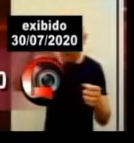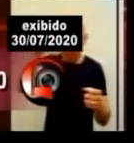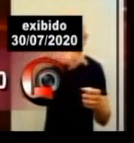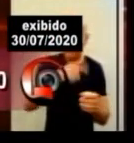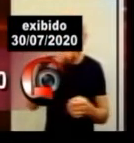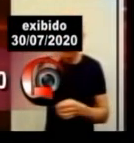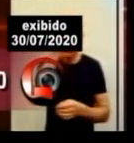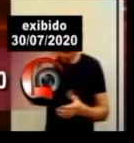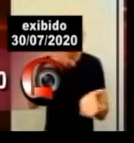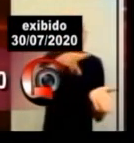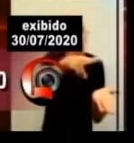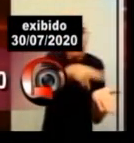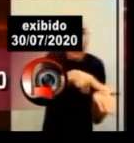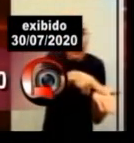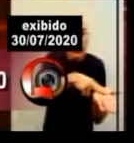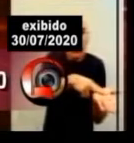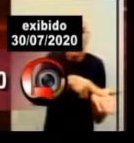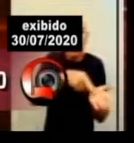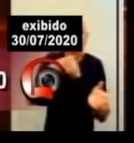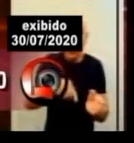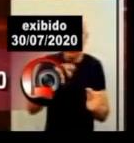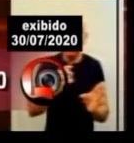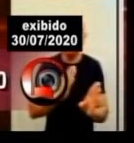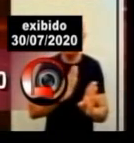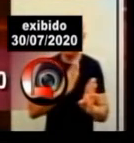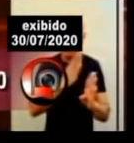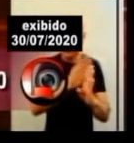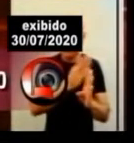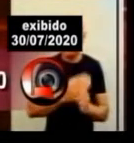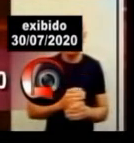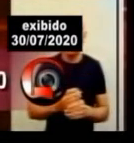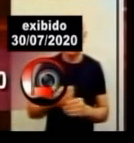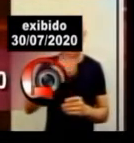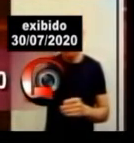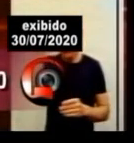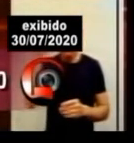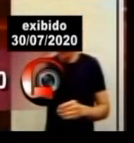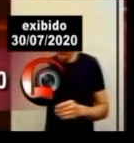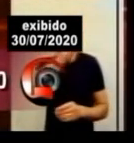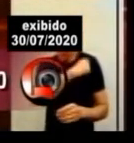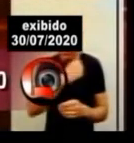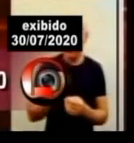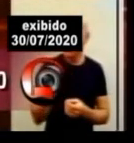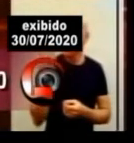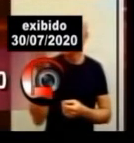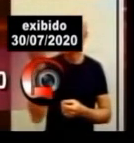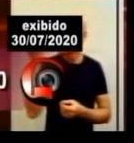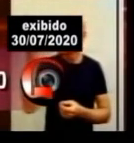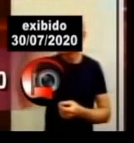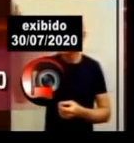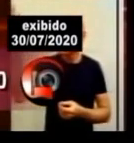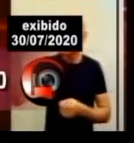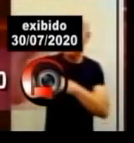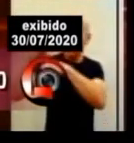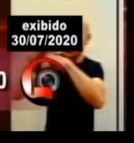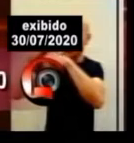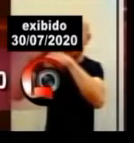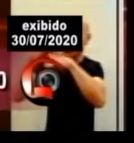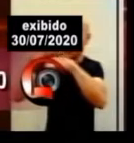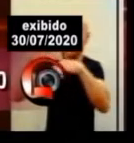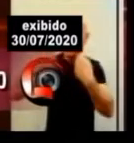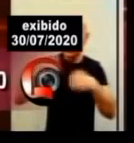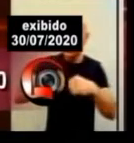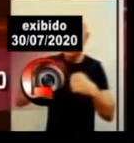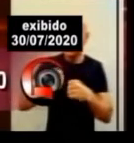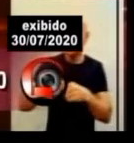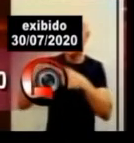base, principalmente. Então, pacientes de Rio Preto que foram viajar por alguma necessidade para algum outro lugar, adoeceu e precisou de